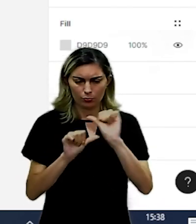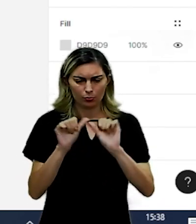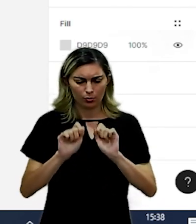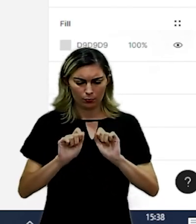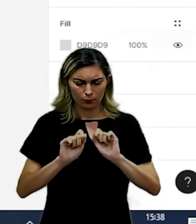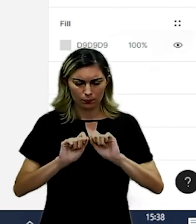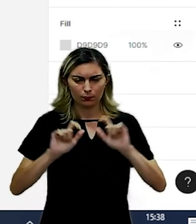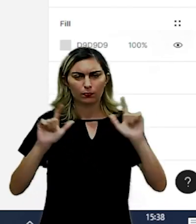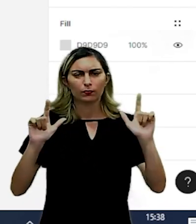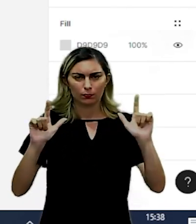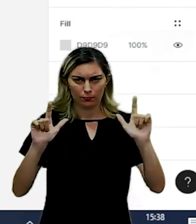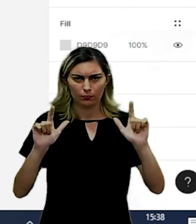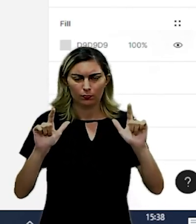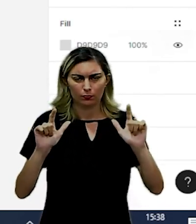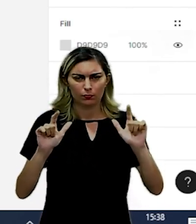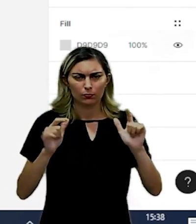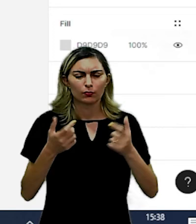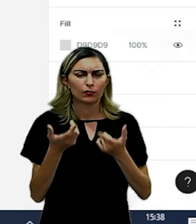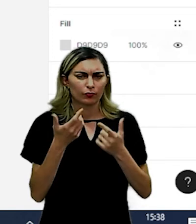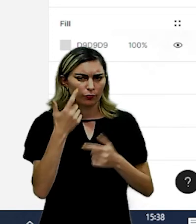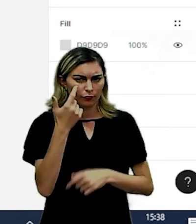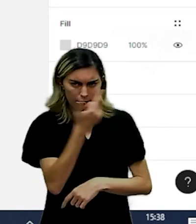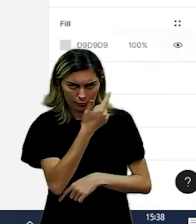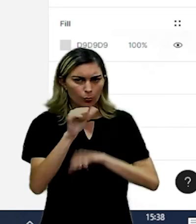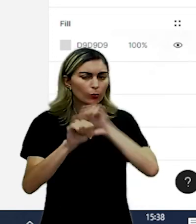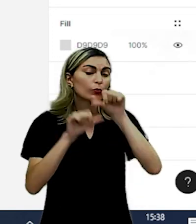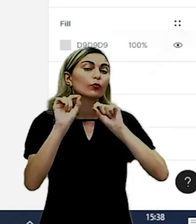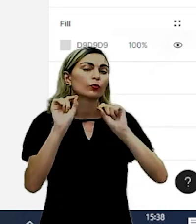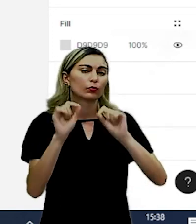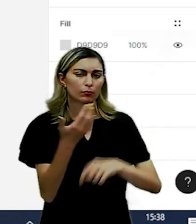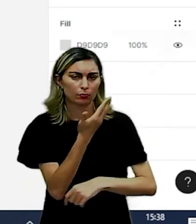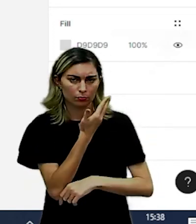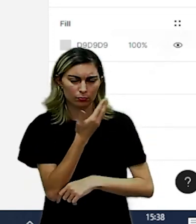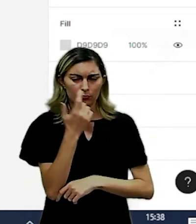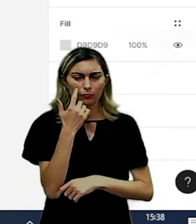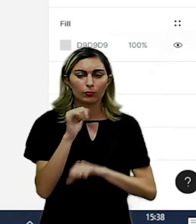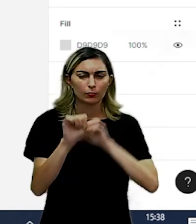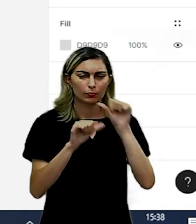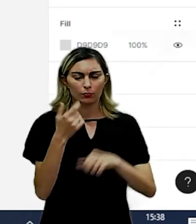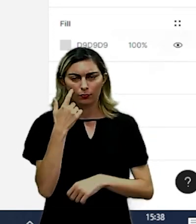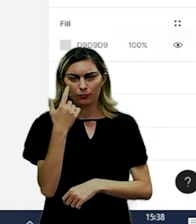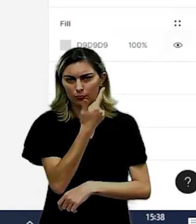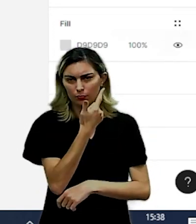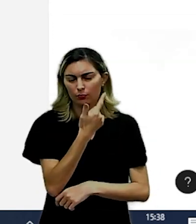daqui, viu o que é que mudou? Então eu vou alterar agora esse daqui.